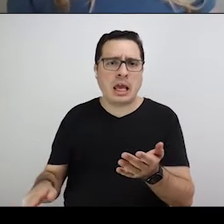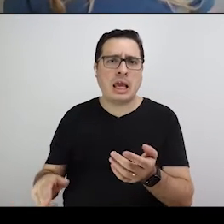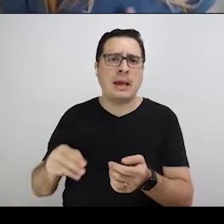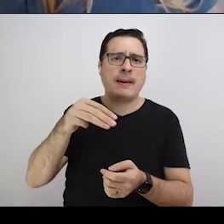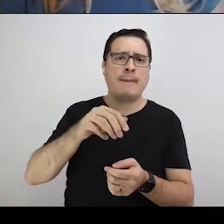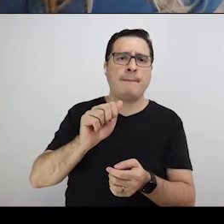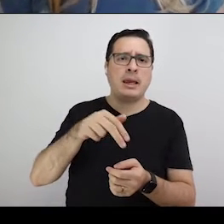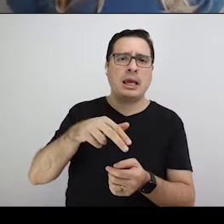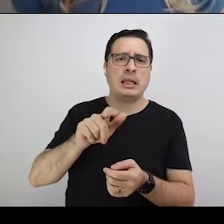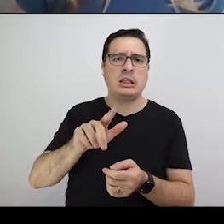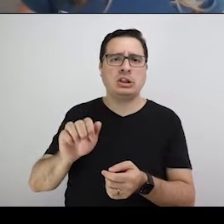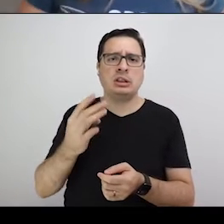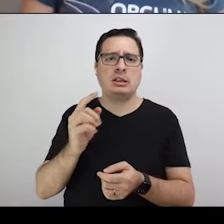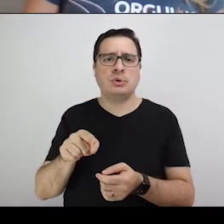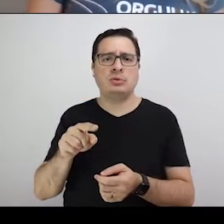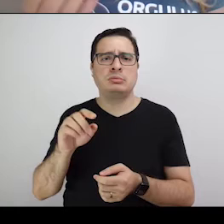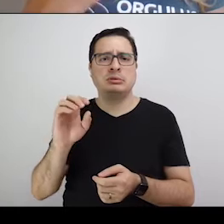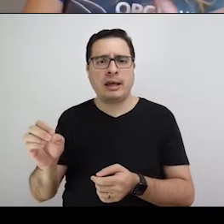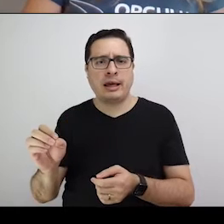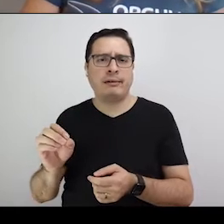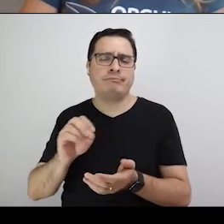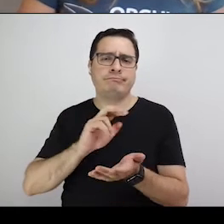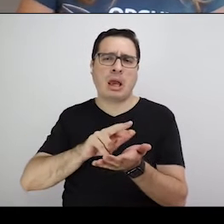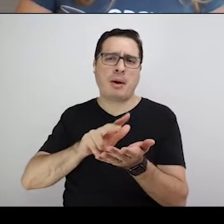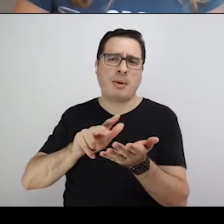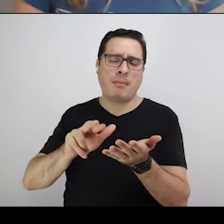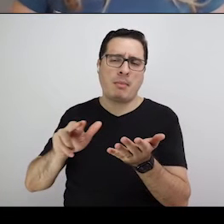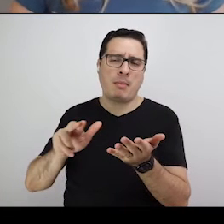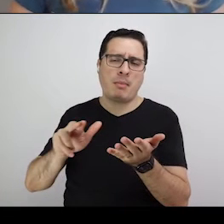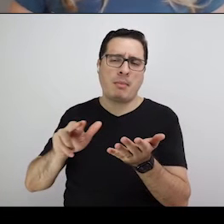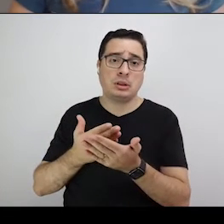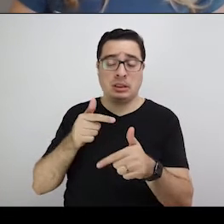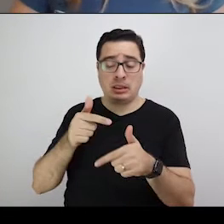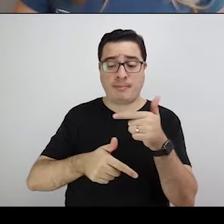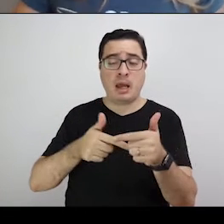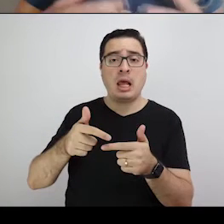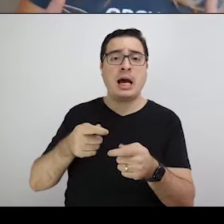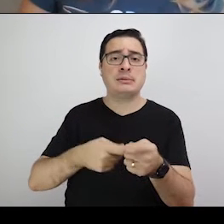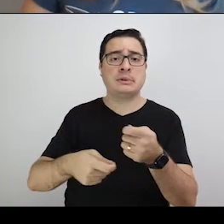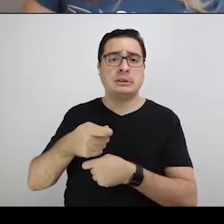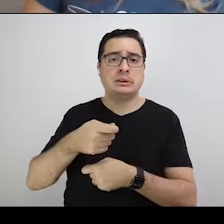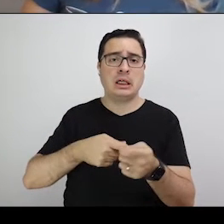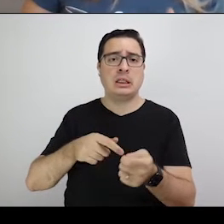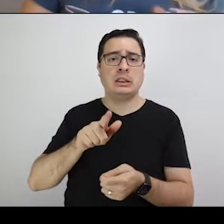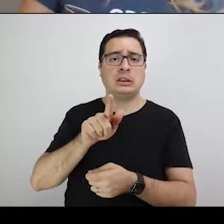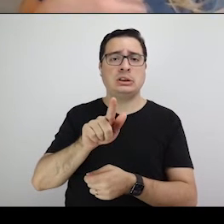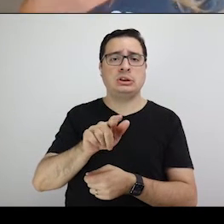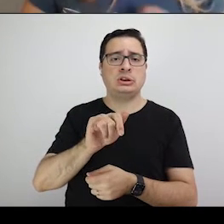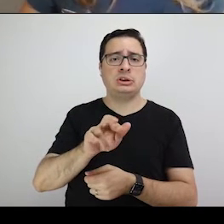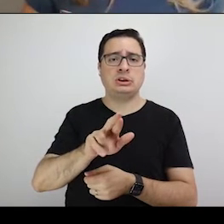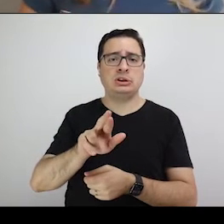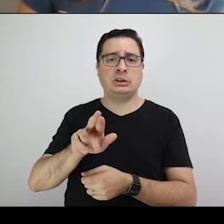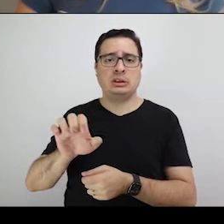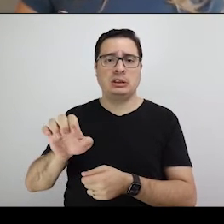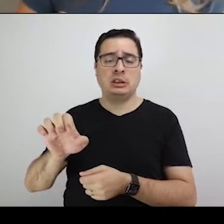Lean Inception do Paulo Caroli, e trabalhei como administradora Gira, né, por 2 anos, né, porque eu